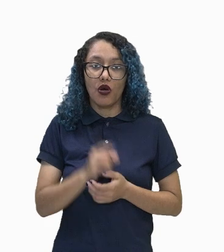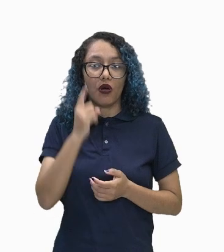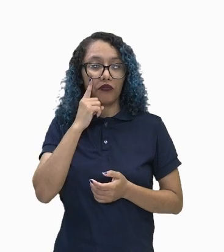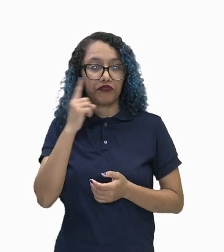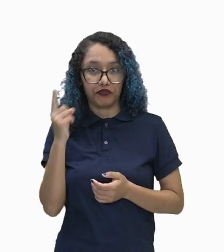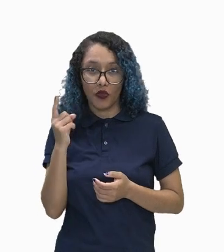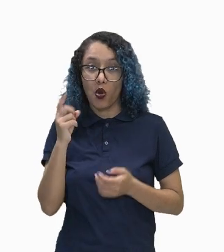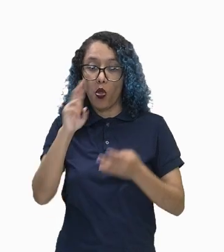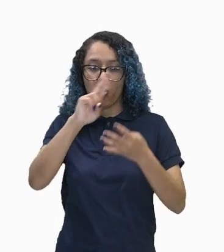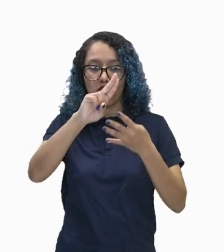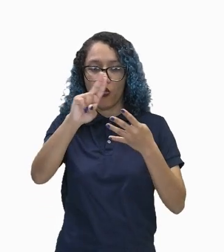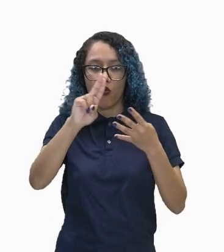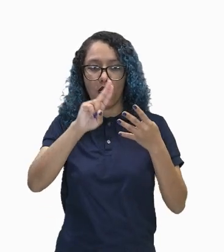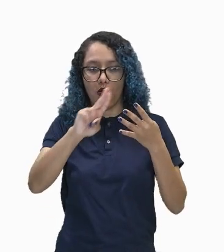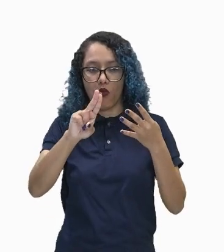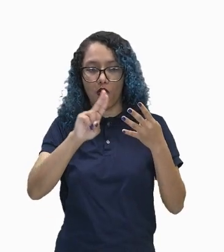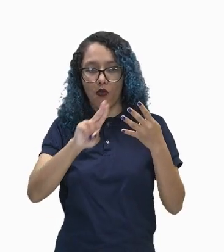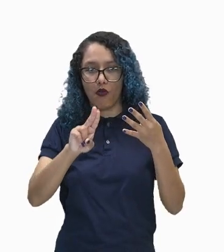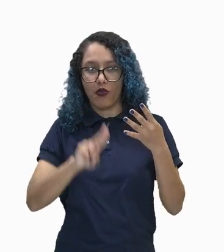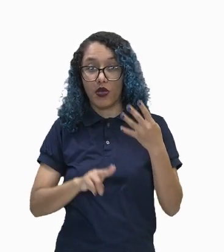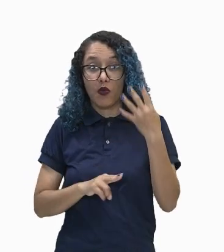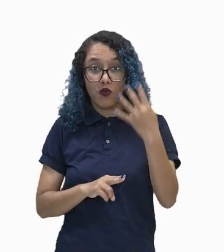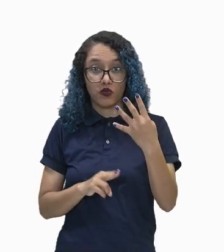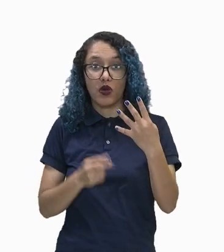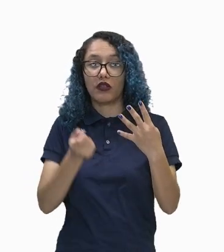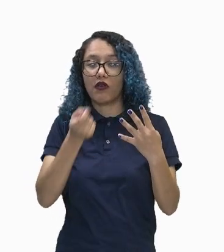lamivudina, tenofovir,